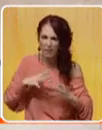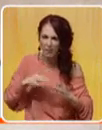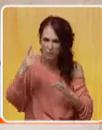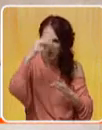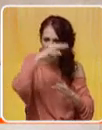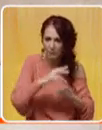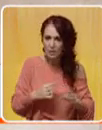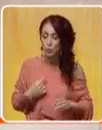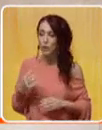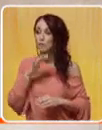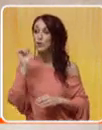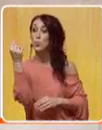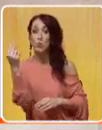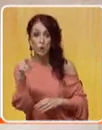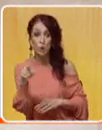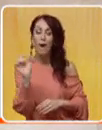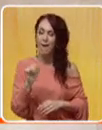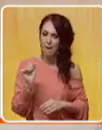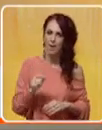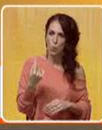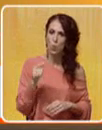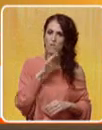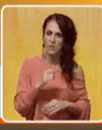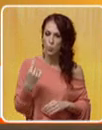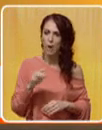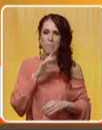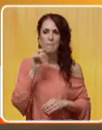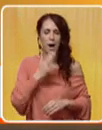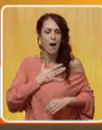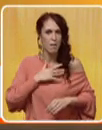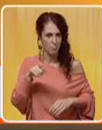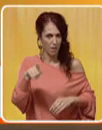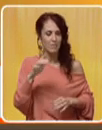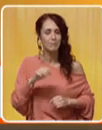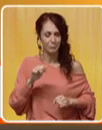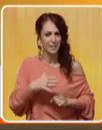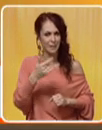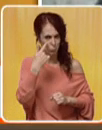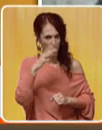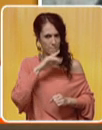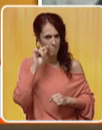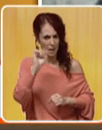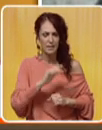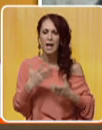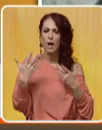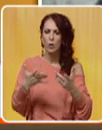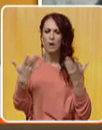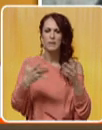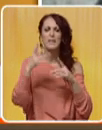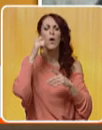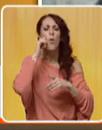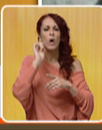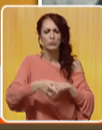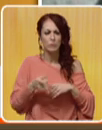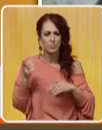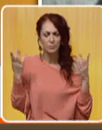amado por estes pais que também foram muito amados por ti mas também já lá iremos É verdade vamos à próxima próxima e aqui